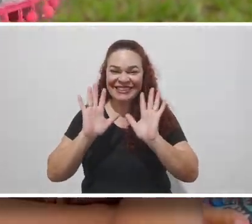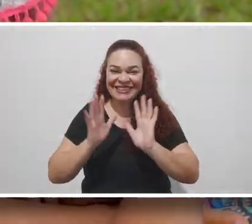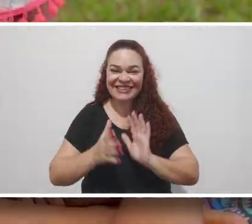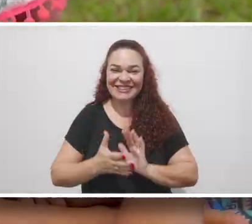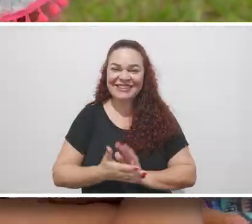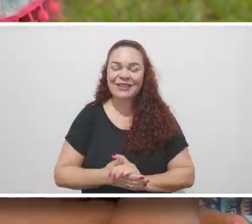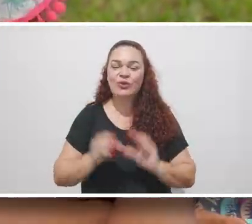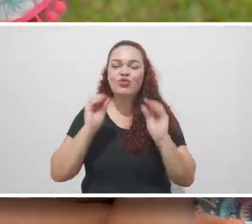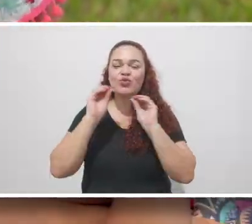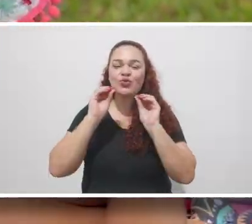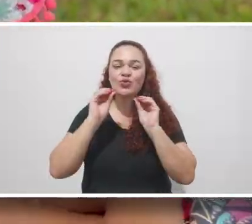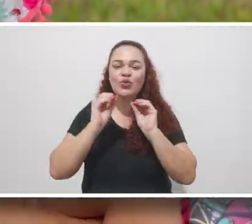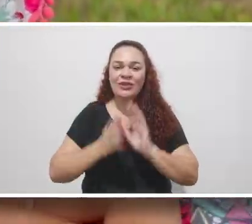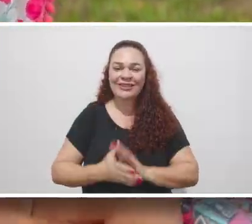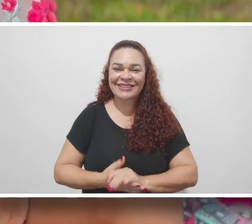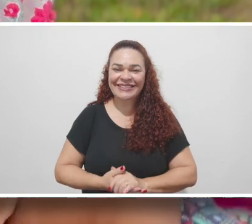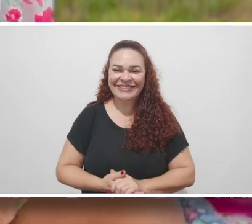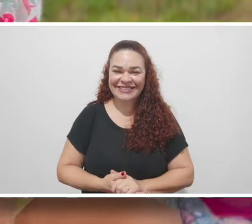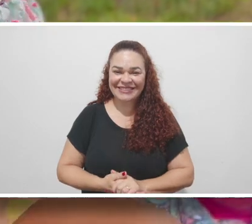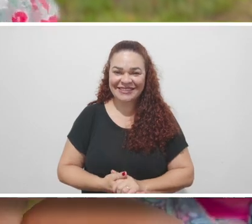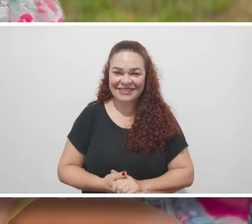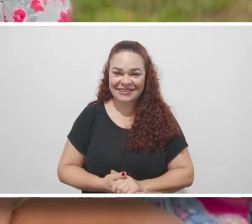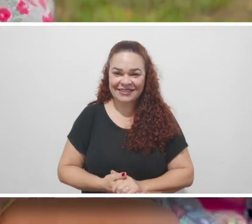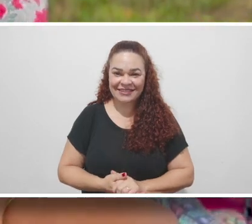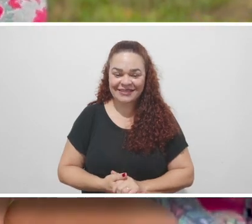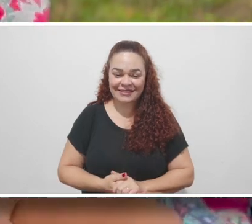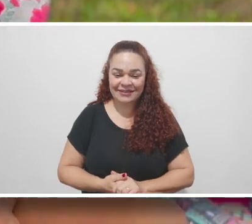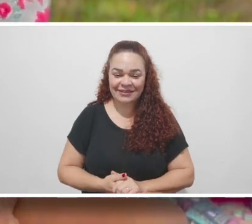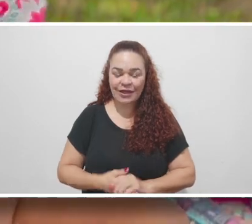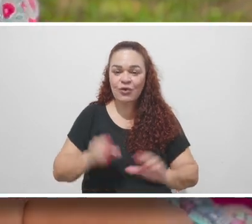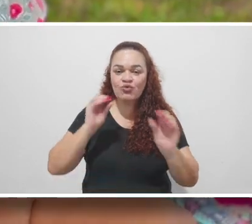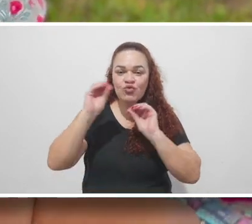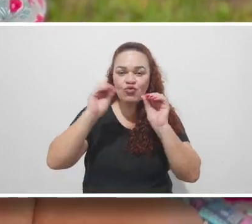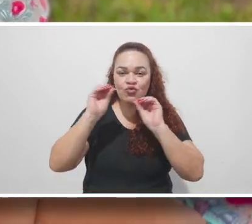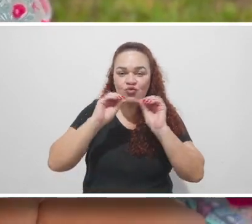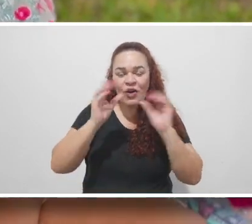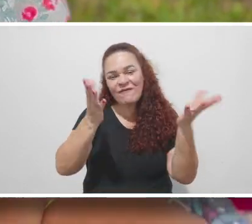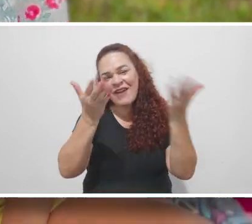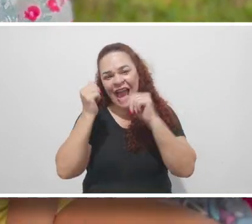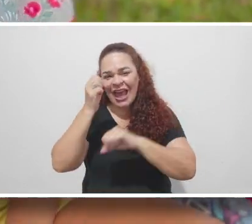vem. Beijo. Manda beijo. Manda beijo, vai